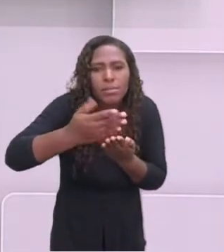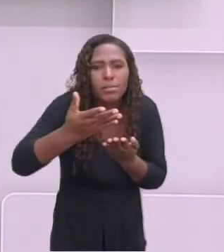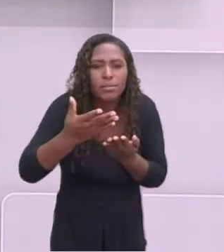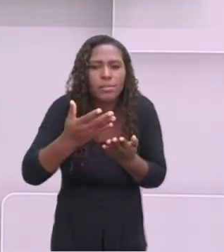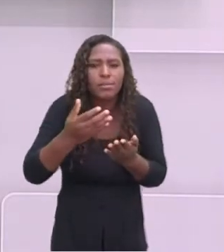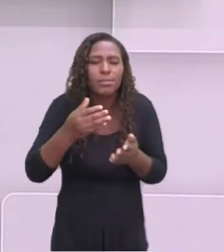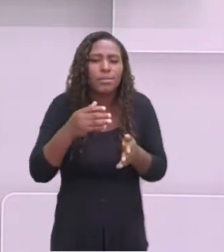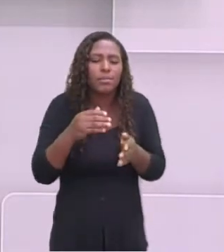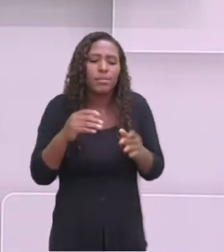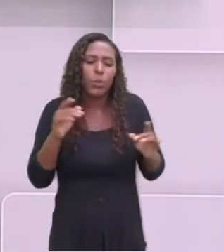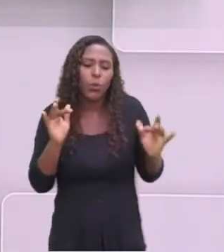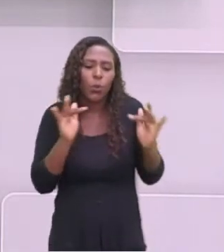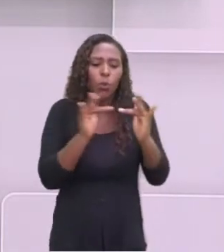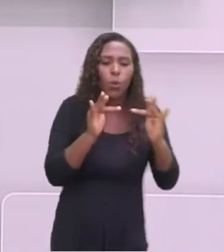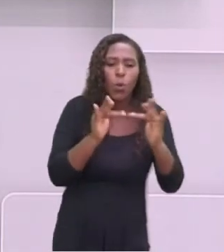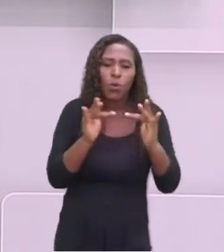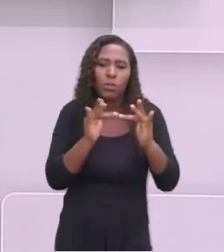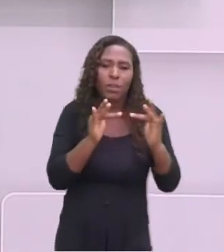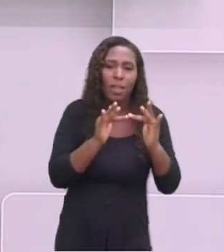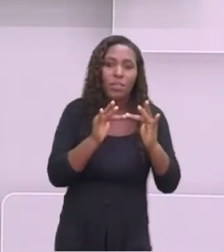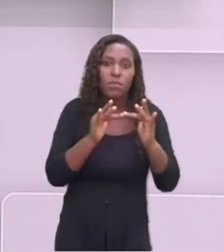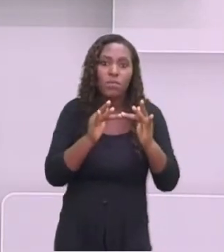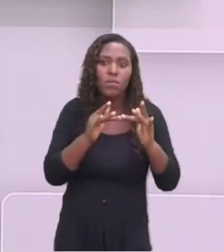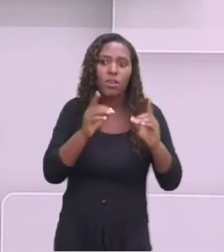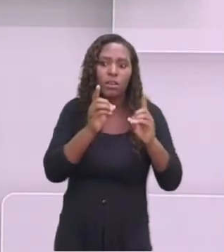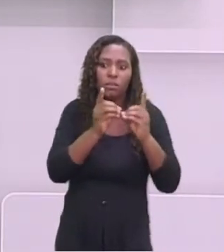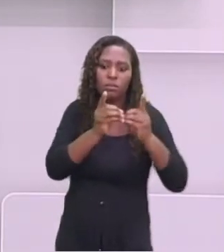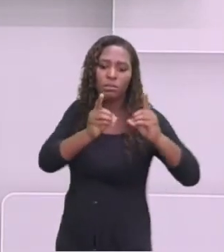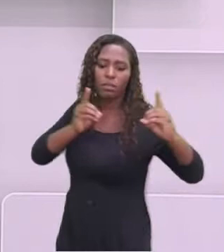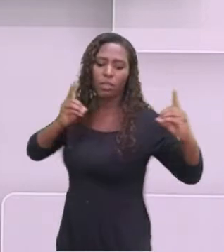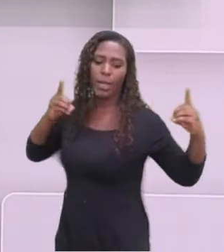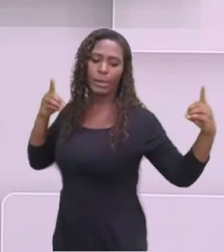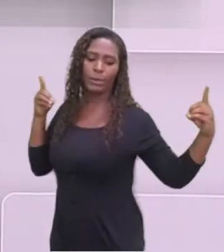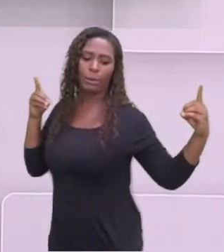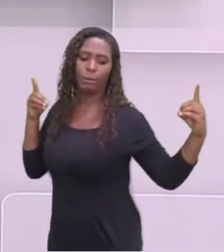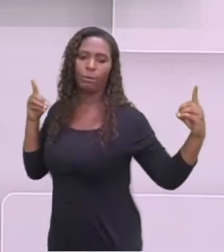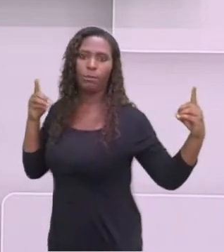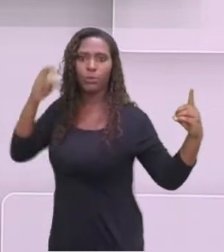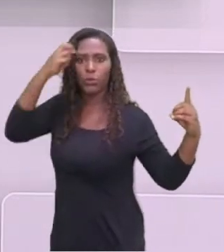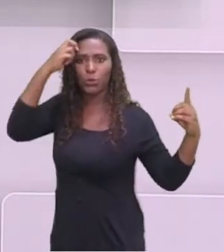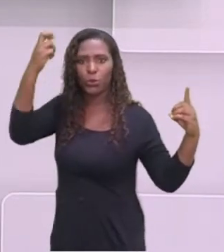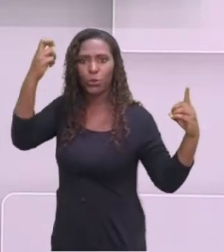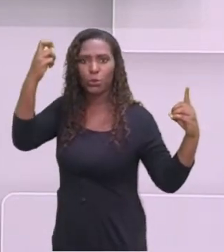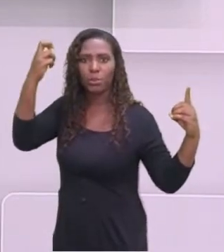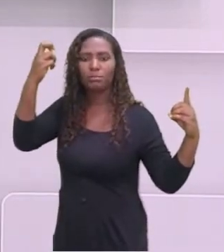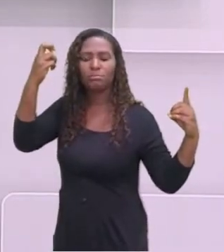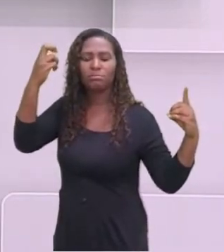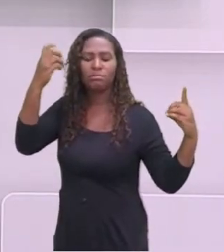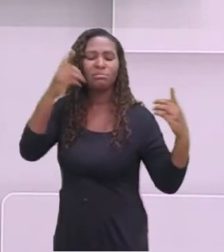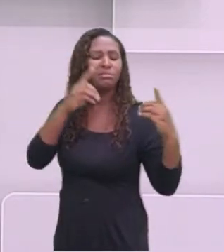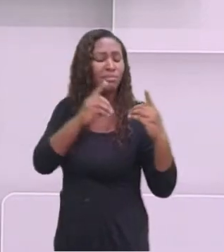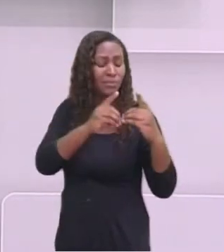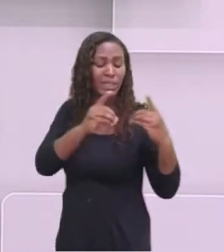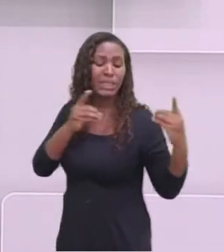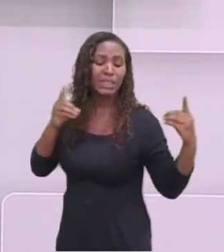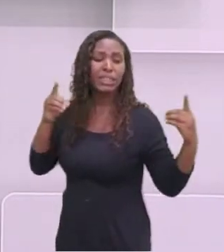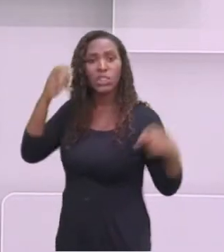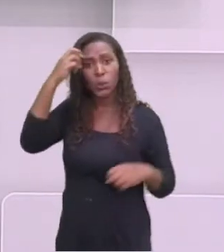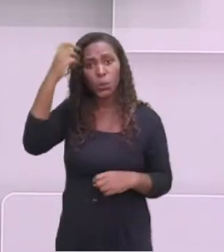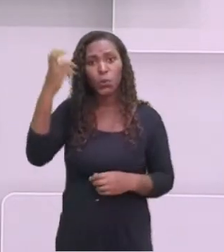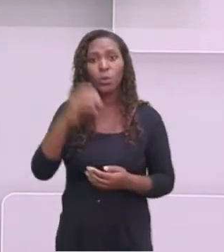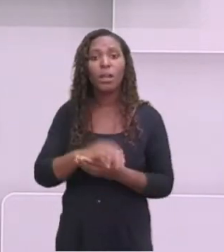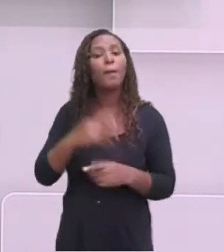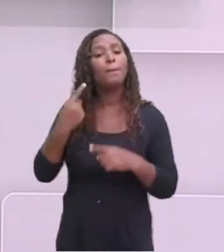culturas. Uai, Andresa, desencontro de culturas? Sim, gente. Os portugueses vinham de